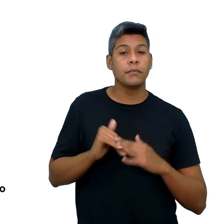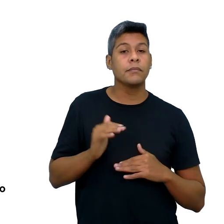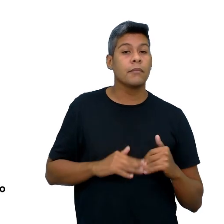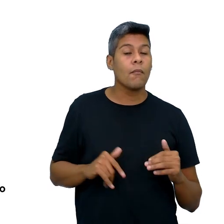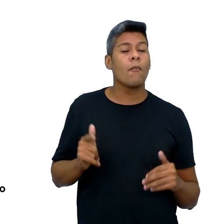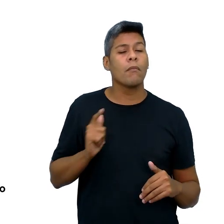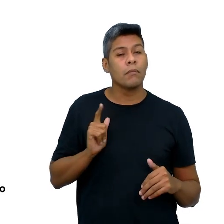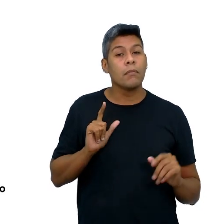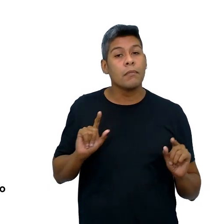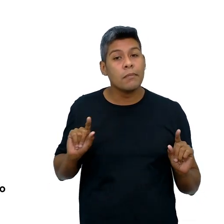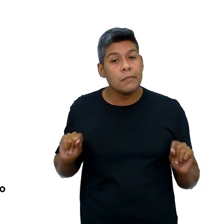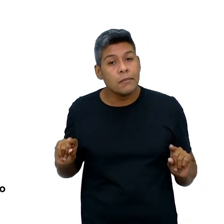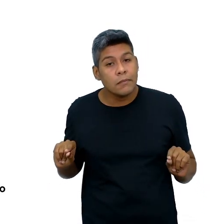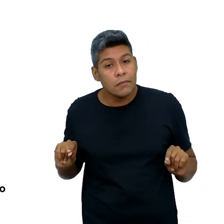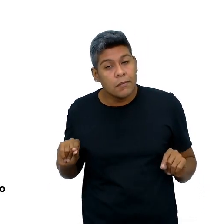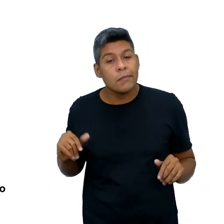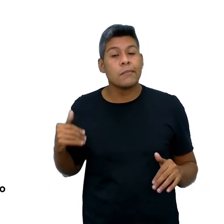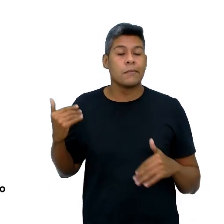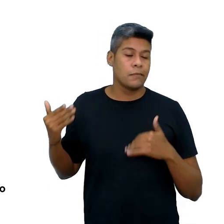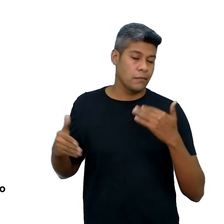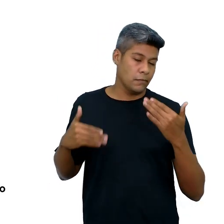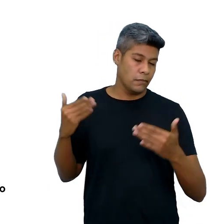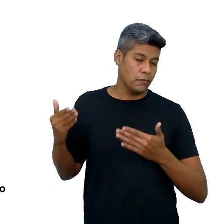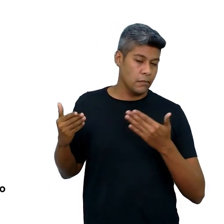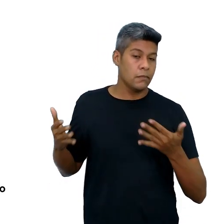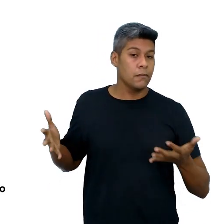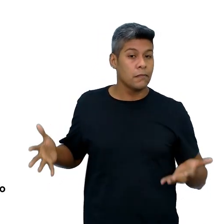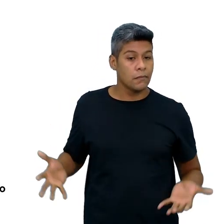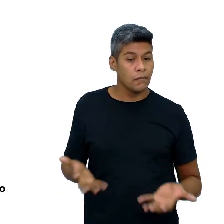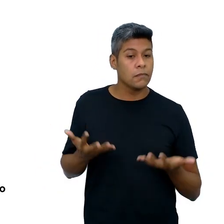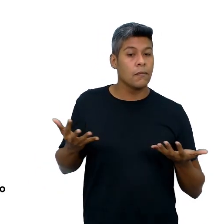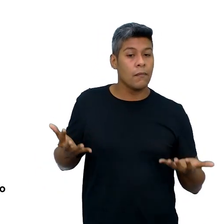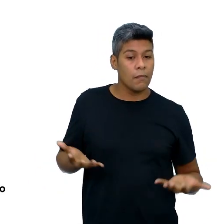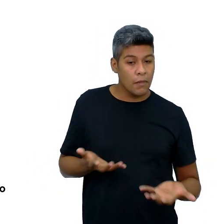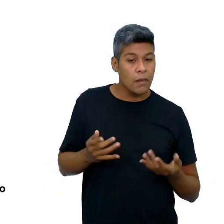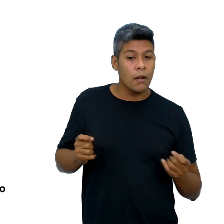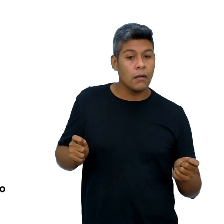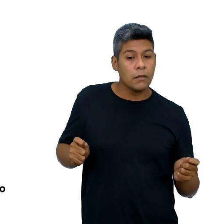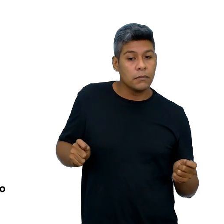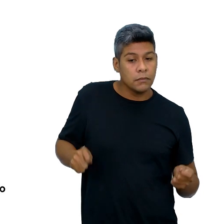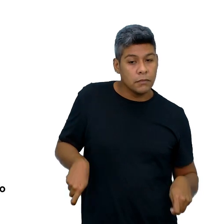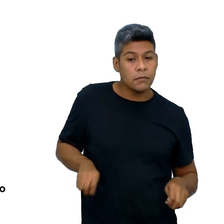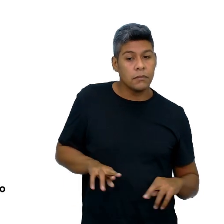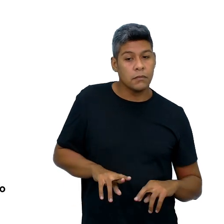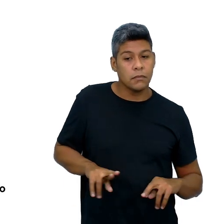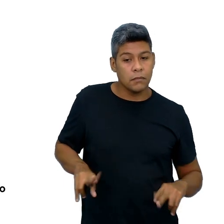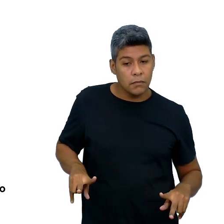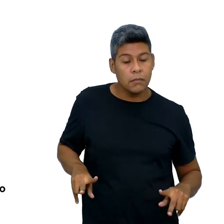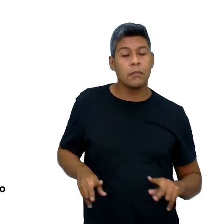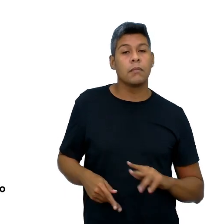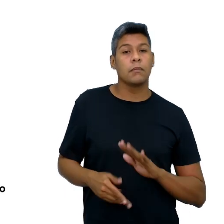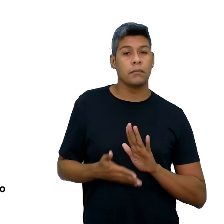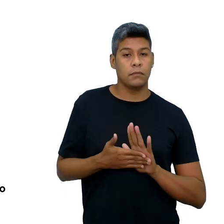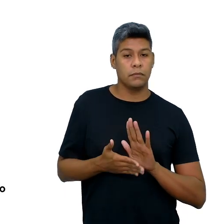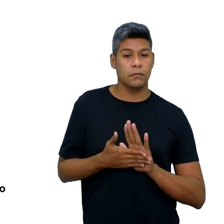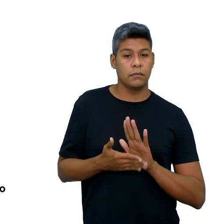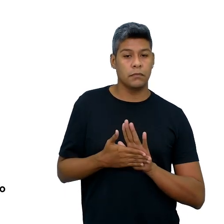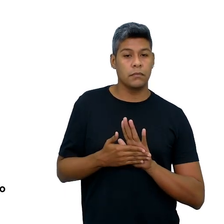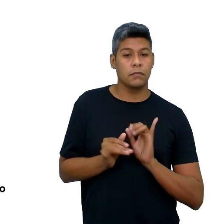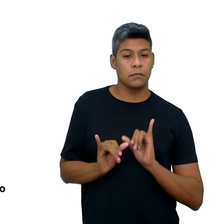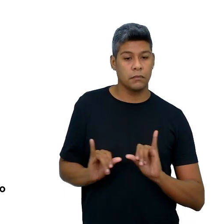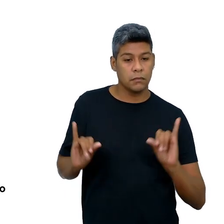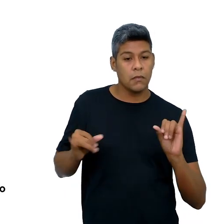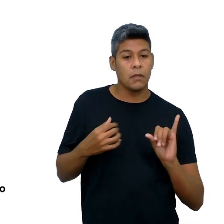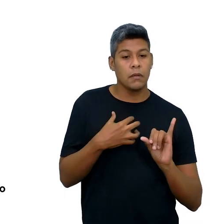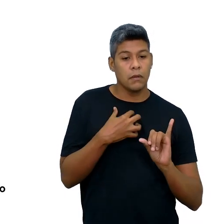ela tem por finalidade desenvolver nos estudantes competências para distinguir diferentes propostas editoriais,